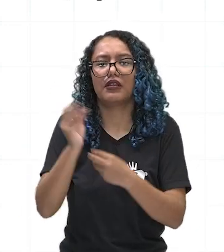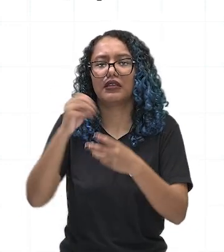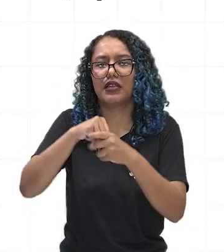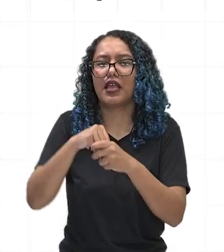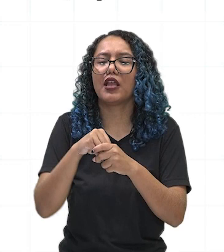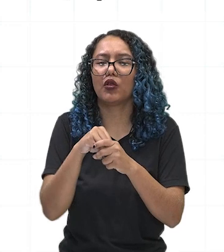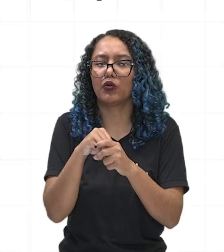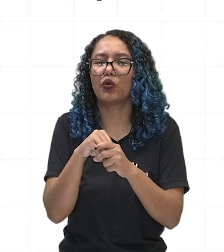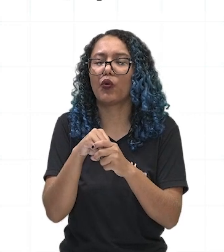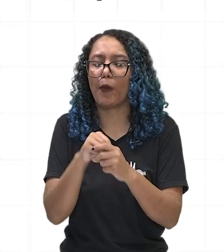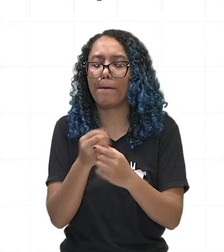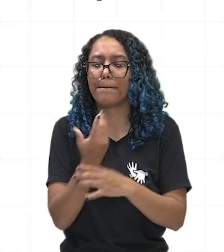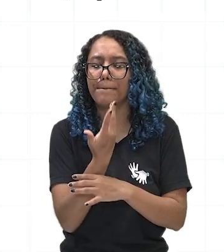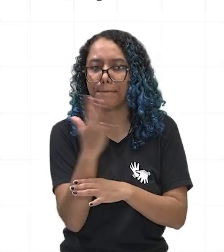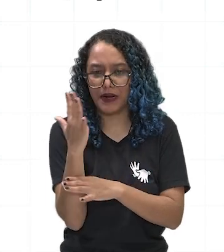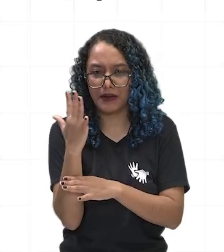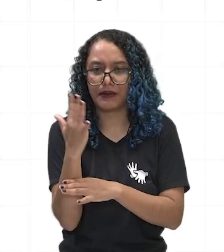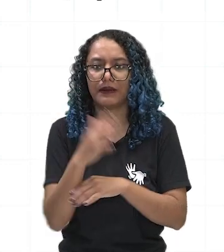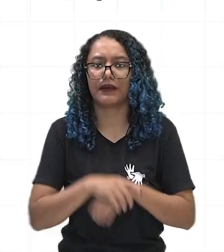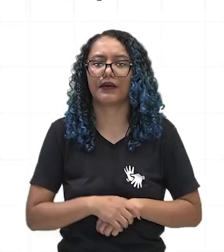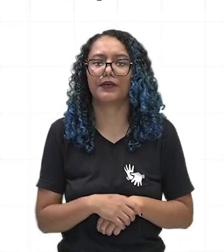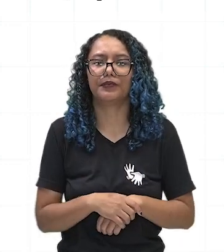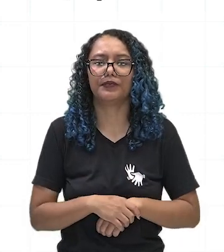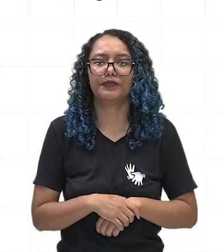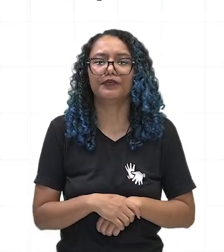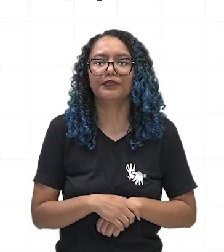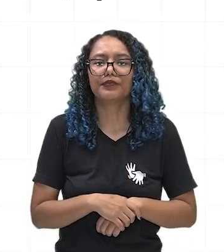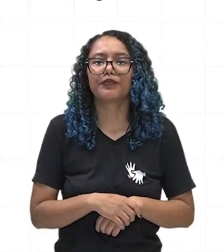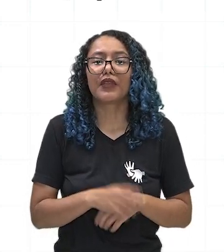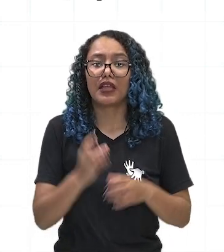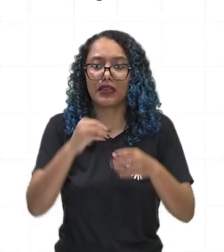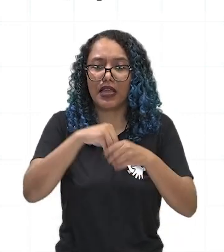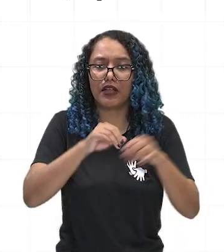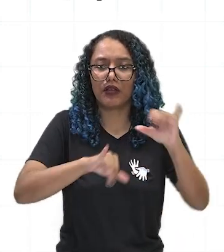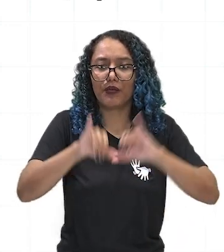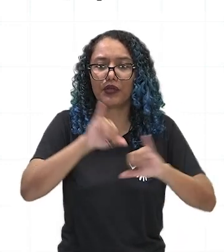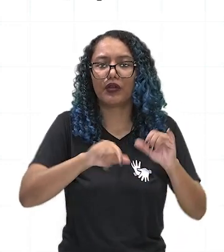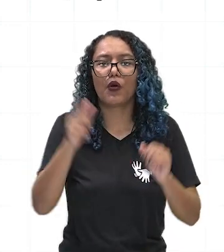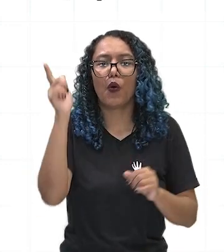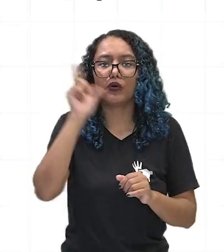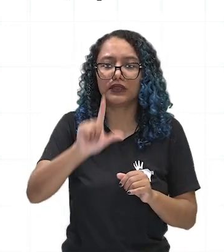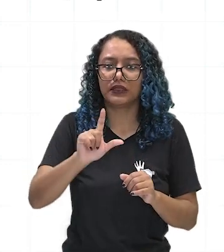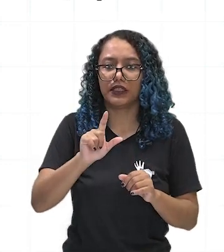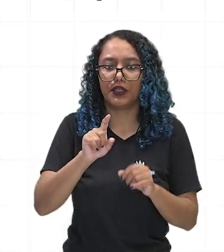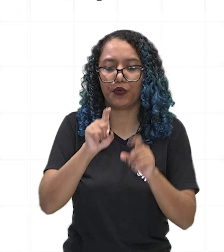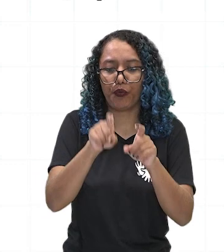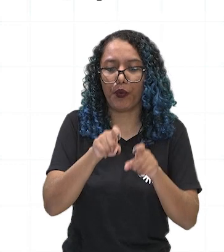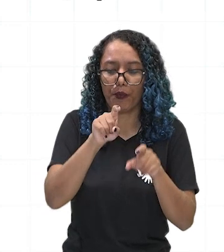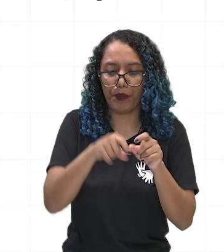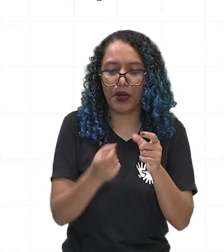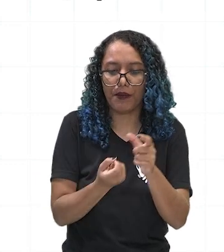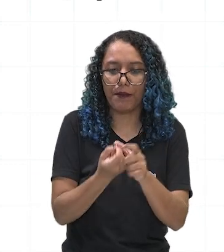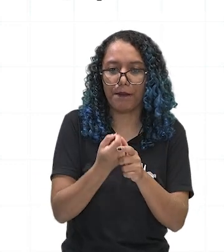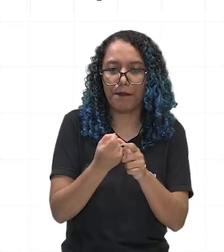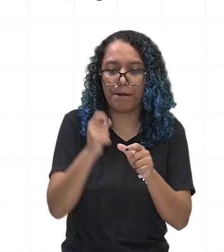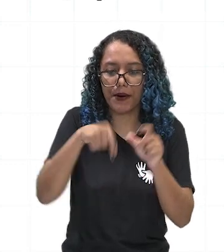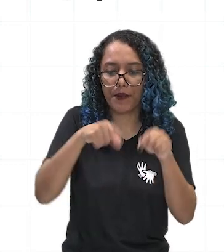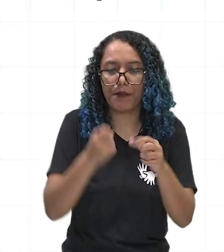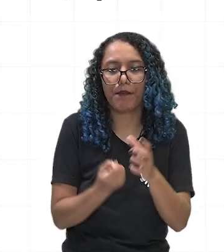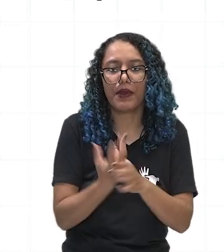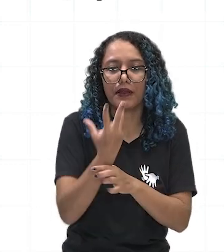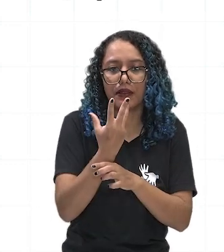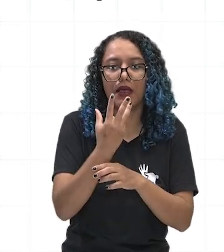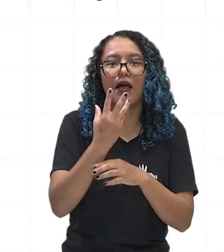Em laboratório, ele conseguiu chegar ao feito de cultivar uma planta híbrida, a qual ele